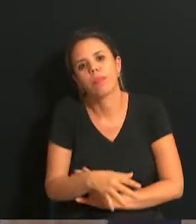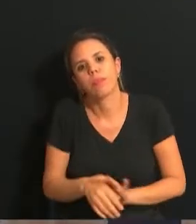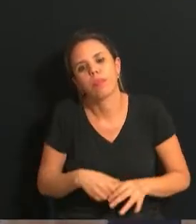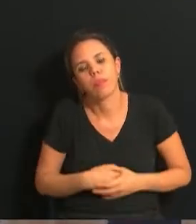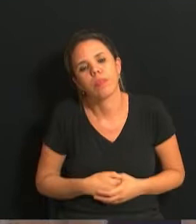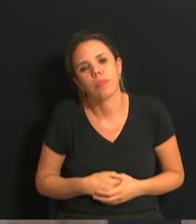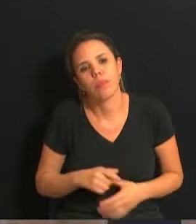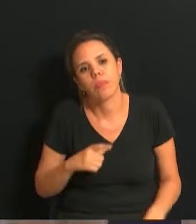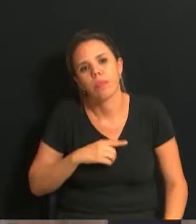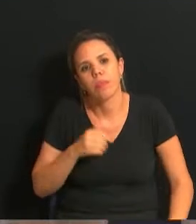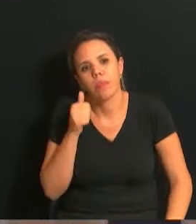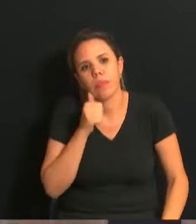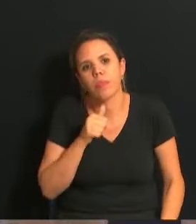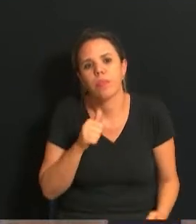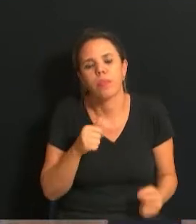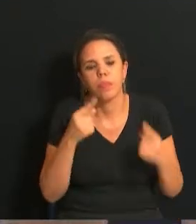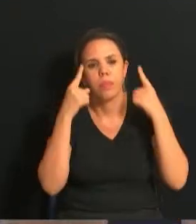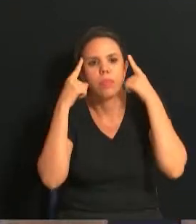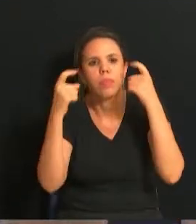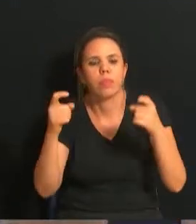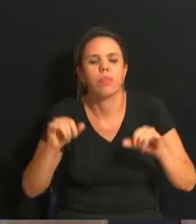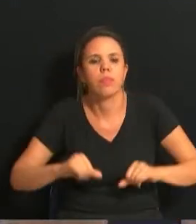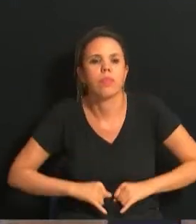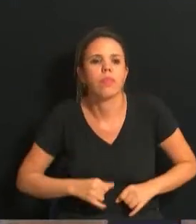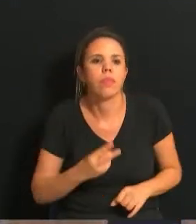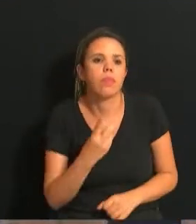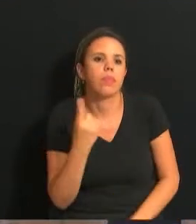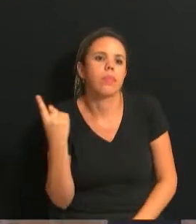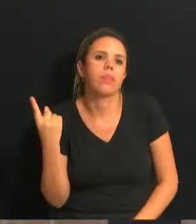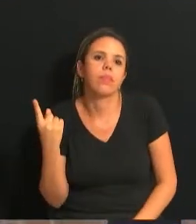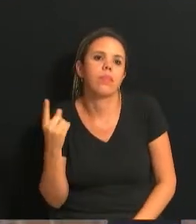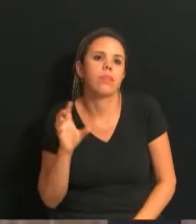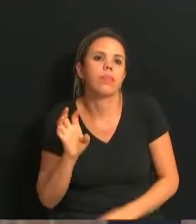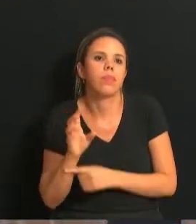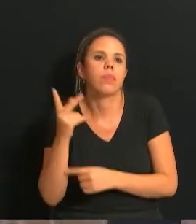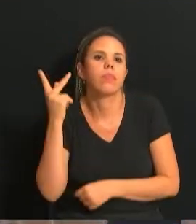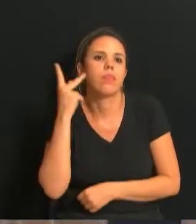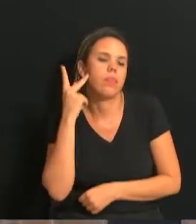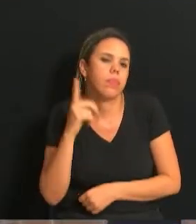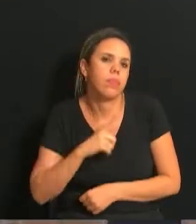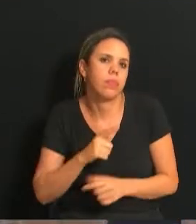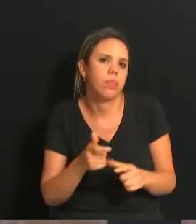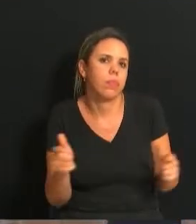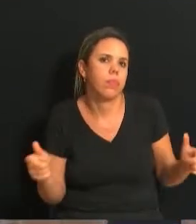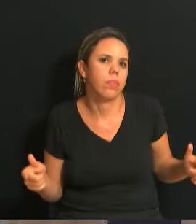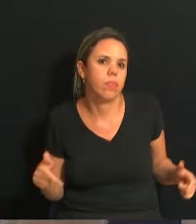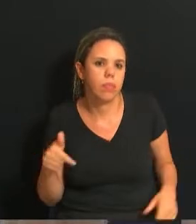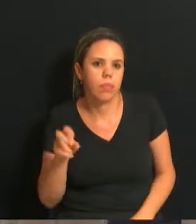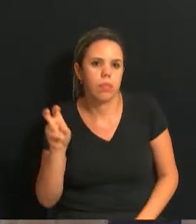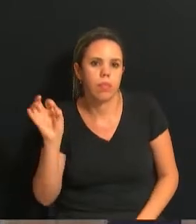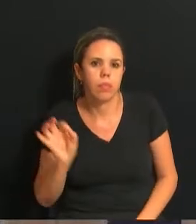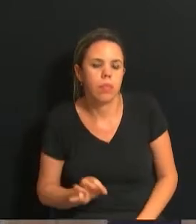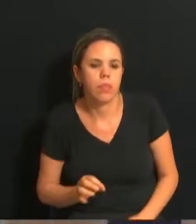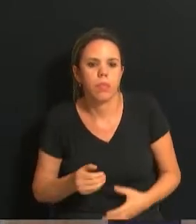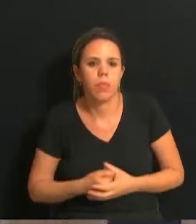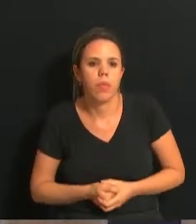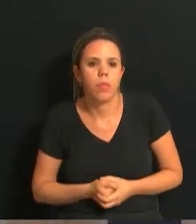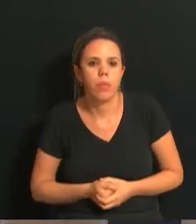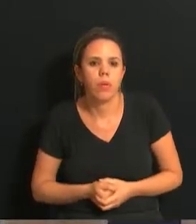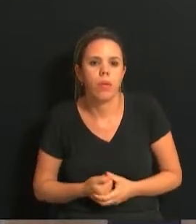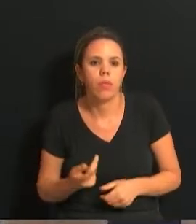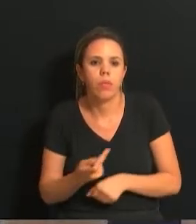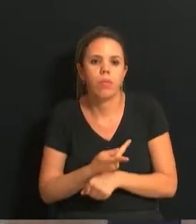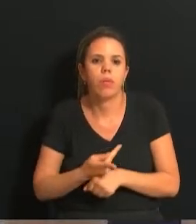atendem as mulheres em situação de violência. Em 2021, o estado de São Paulo teve um aumento de 75% na procura